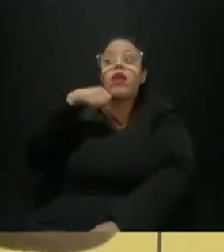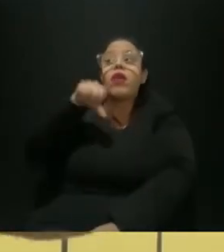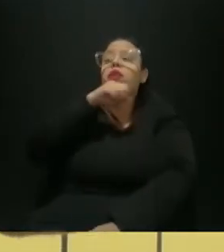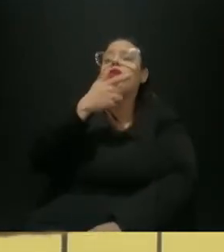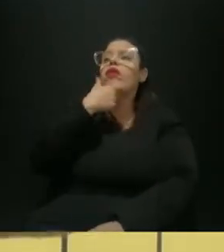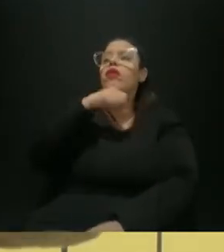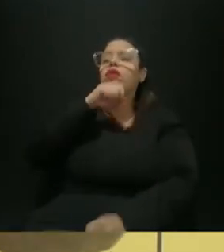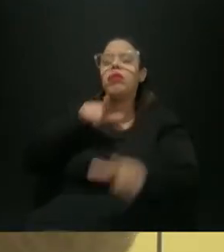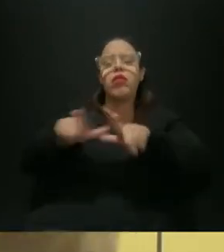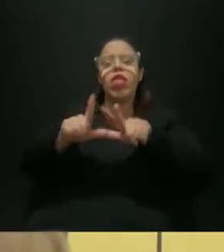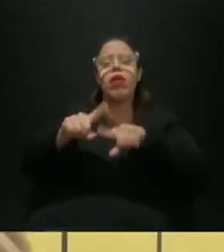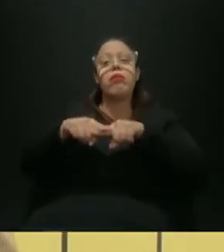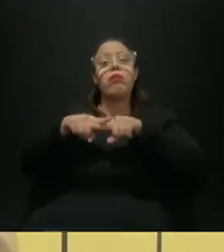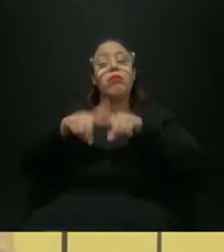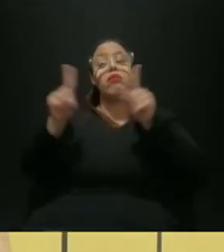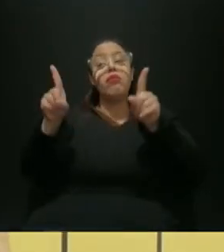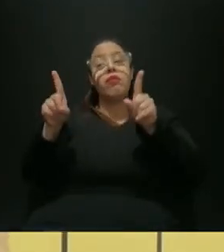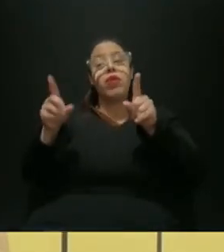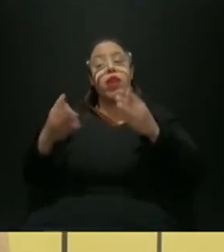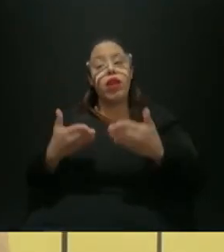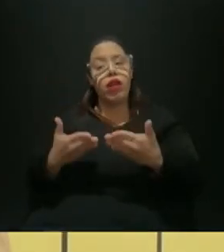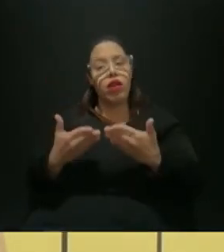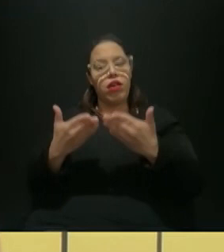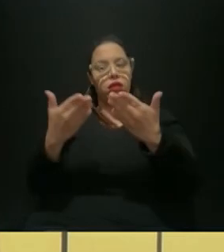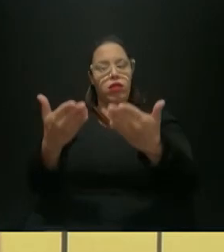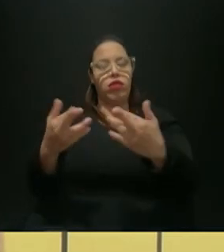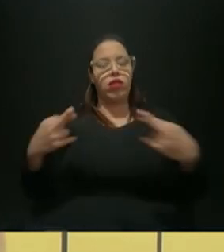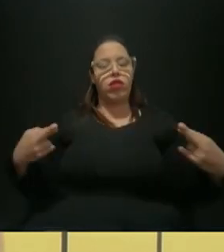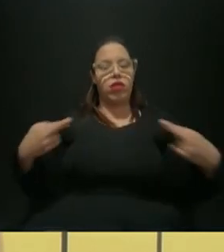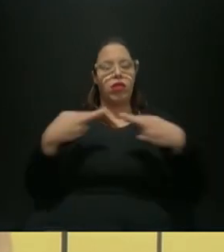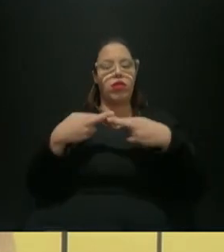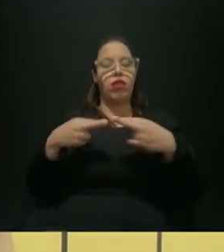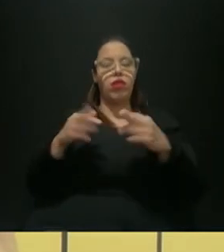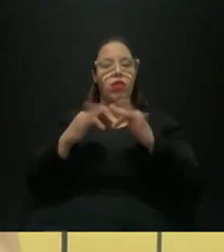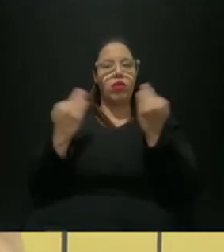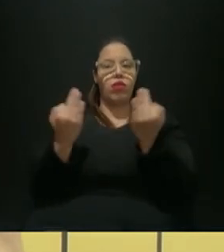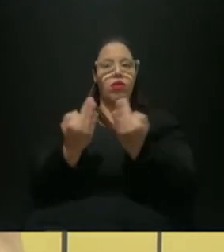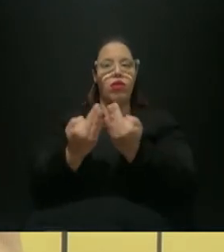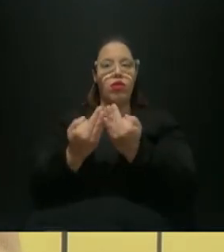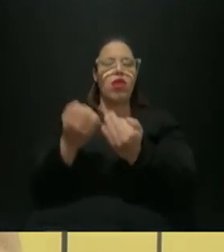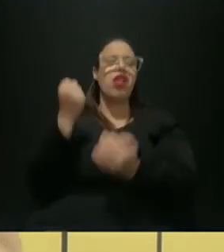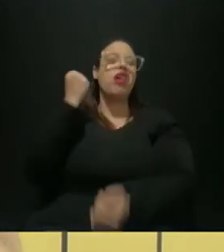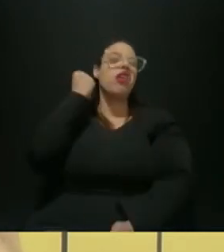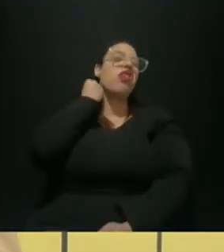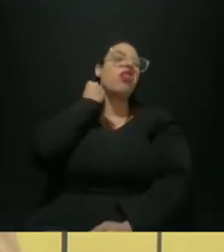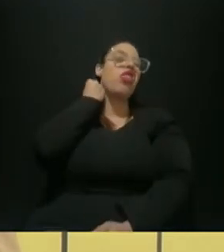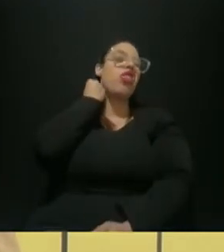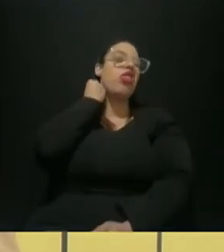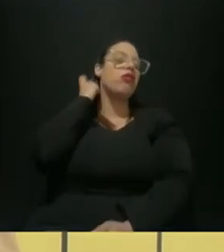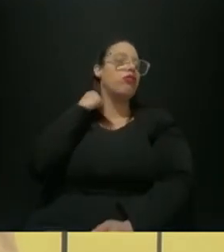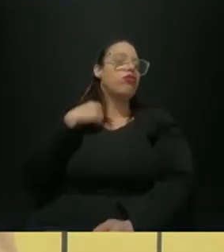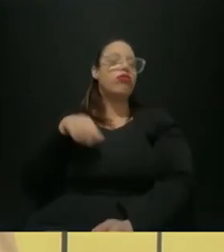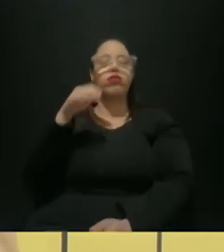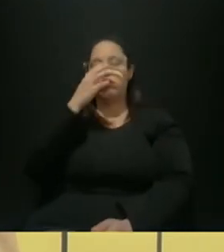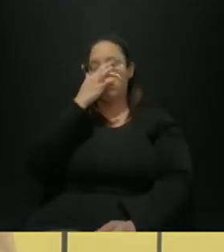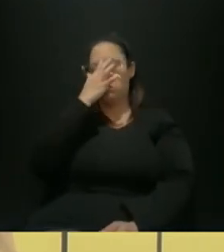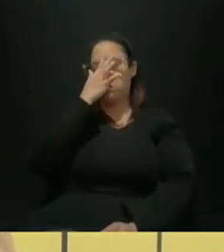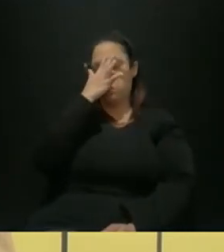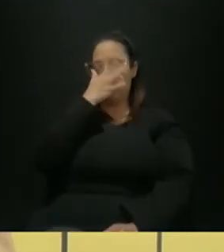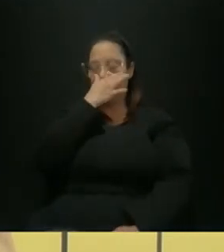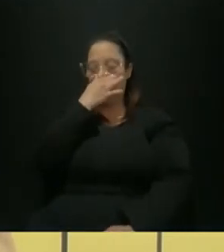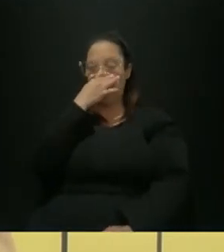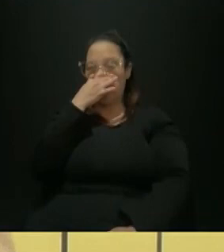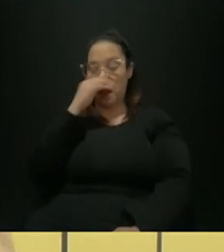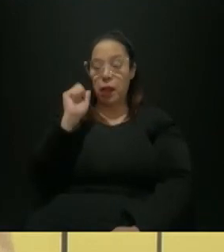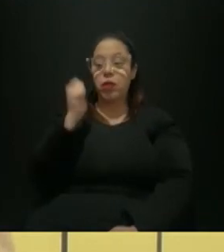que leva adiante as relações familiares? E o estresse tóxico precoce, essa relação grave, ela é muito